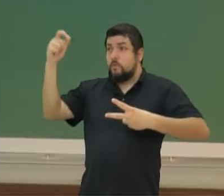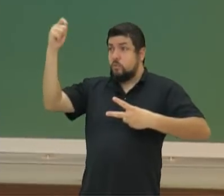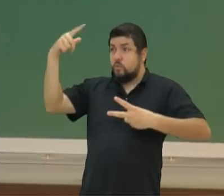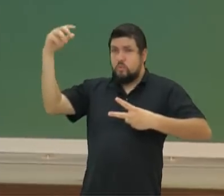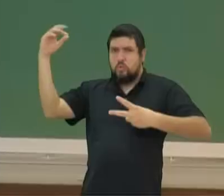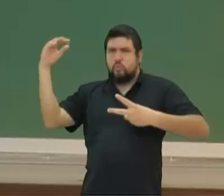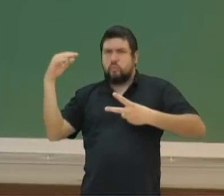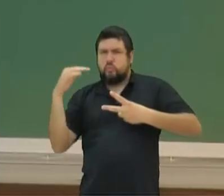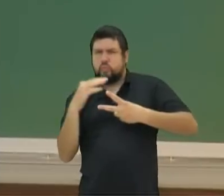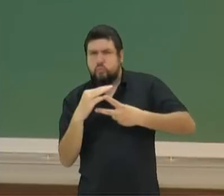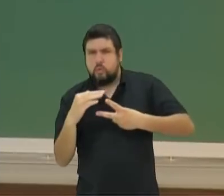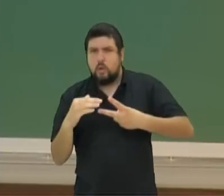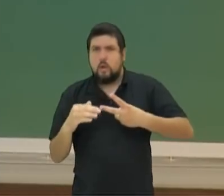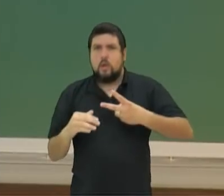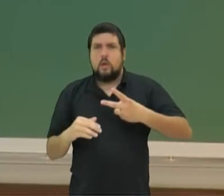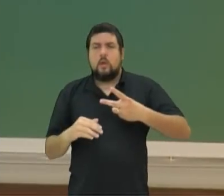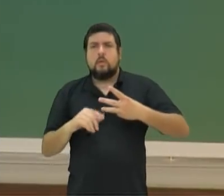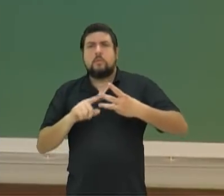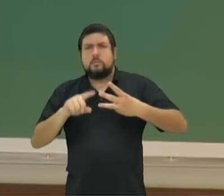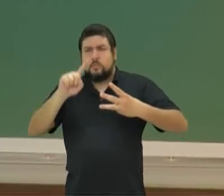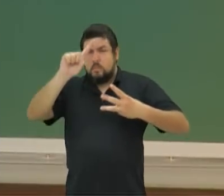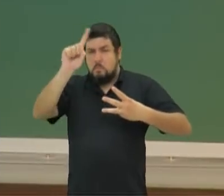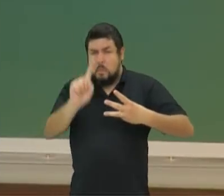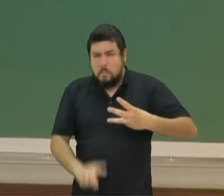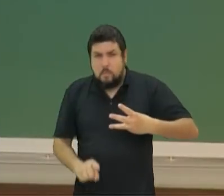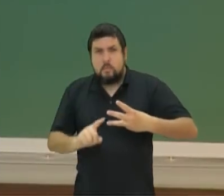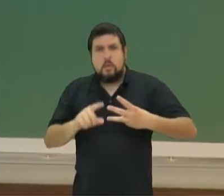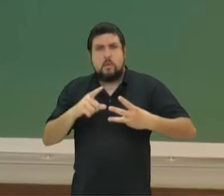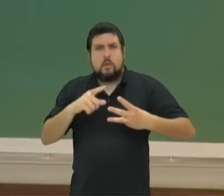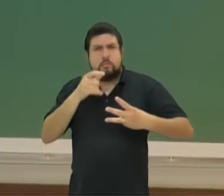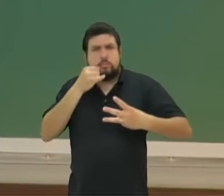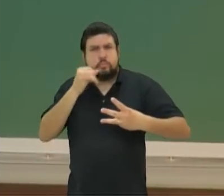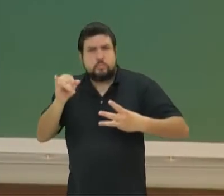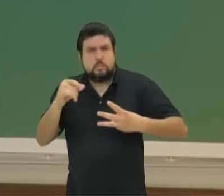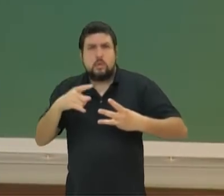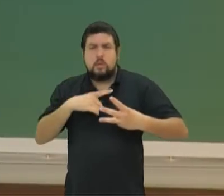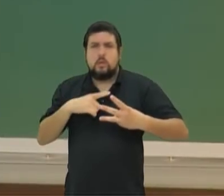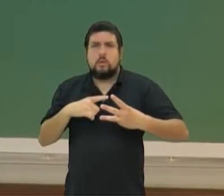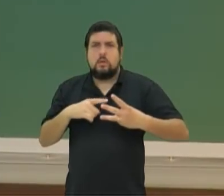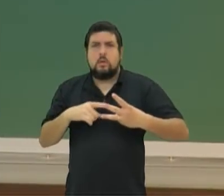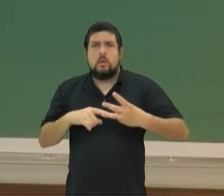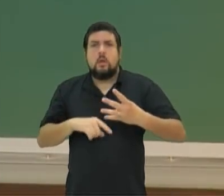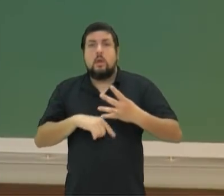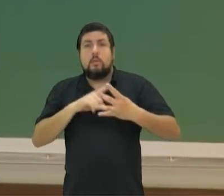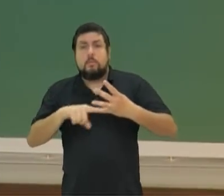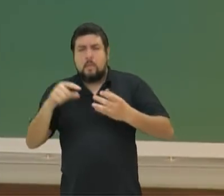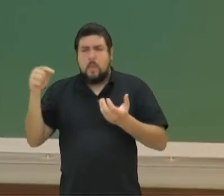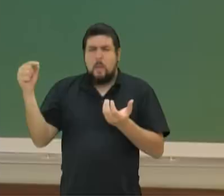quase impossível de ter algum ser vivo que continuasse vivendo aqui ou que vivesse nesse período.